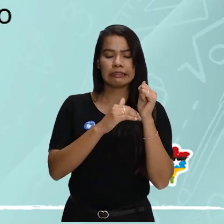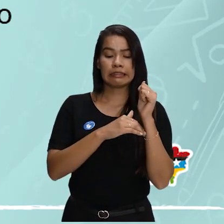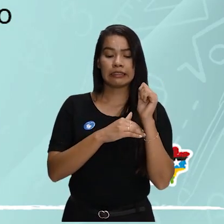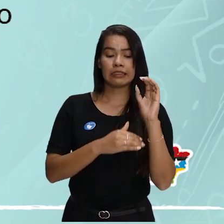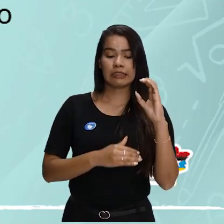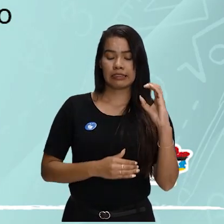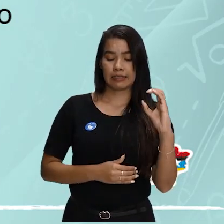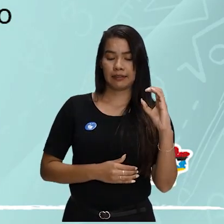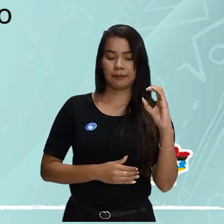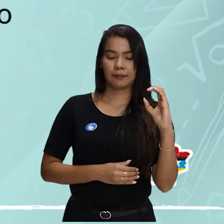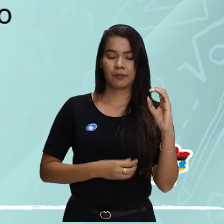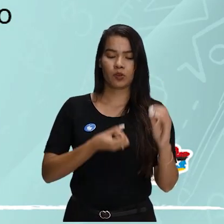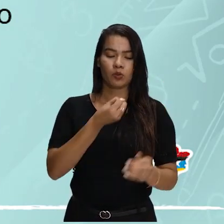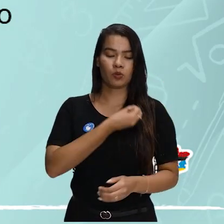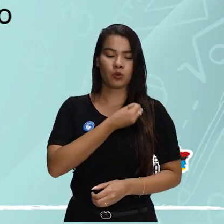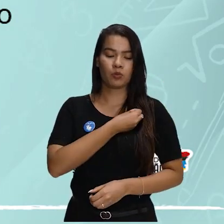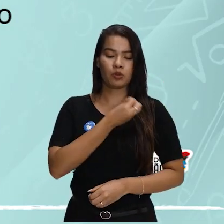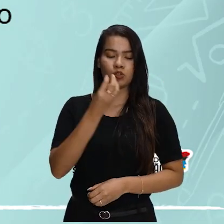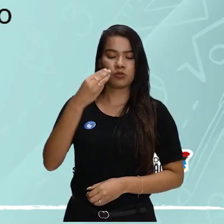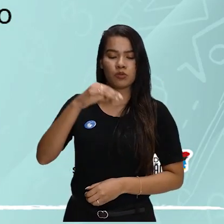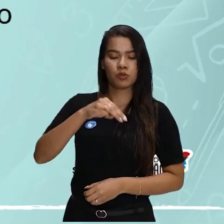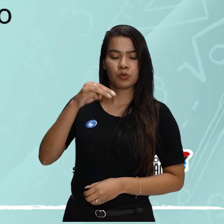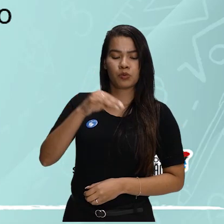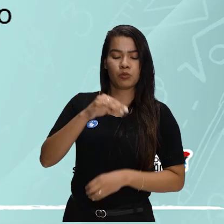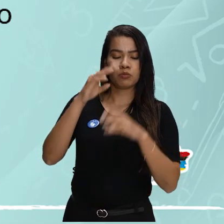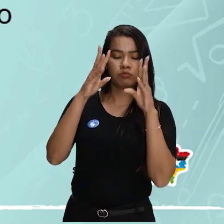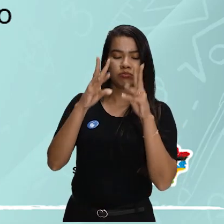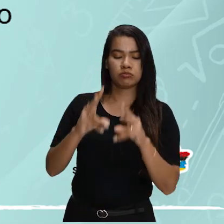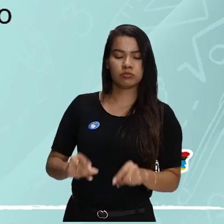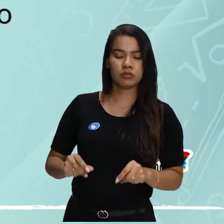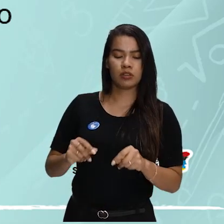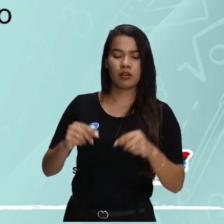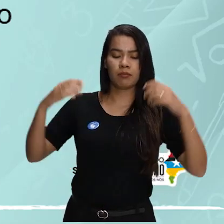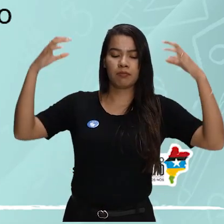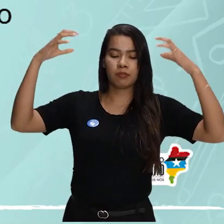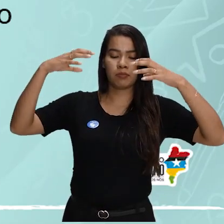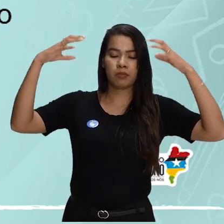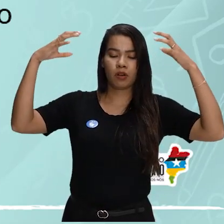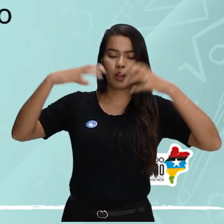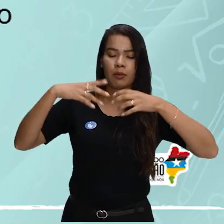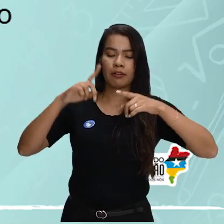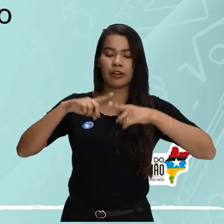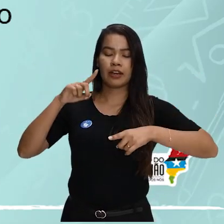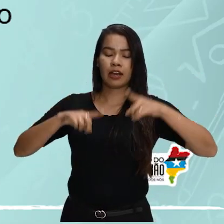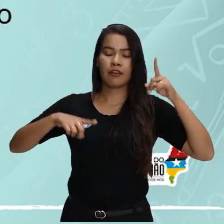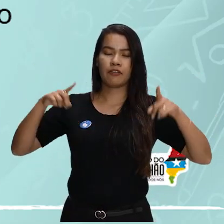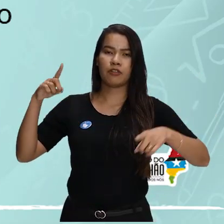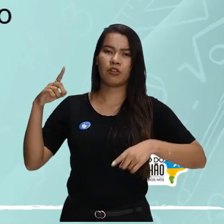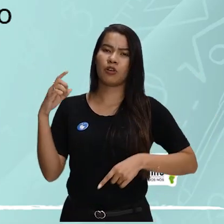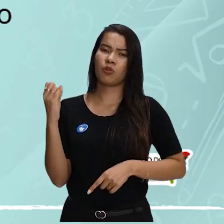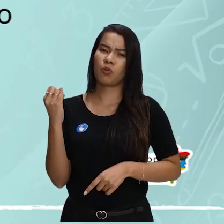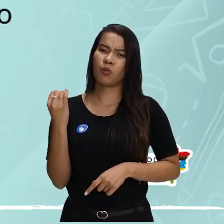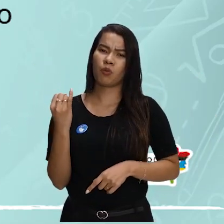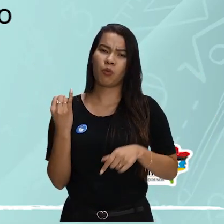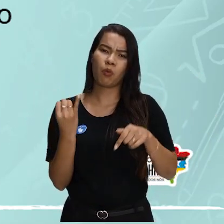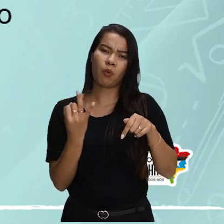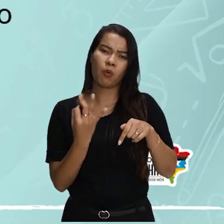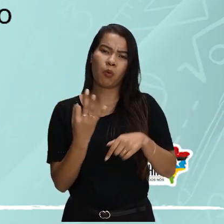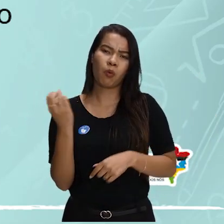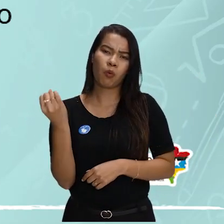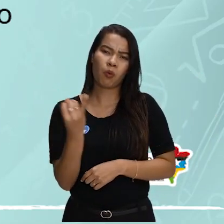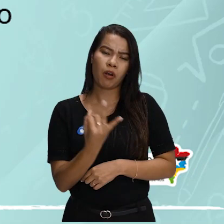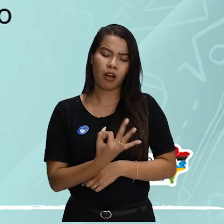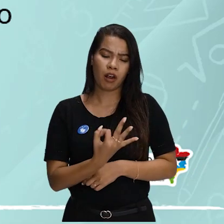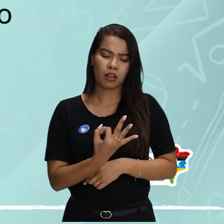de minutos gastos ao tomar um banho é uma variável qualitativa. O tipo